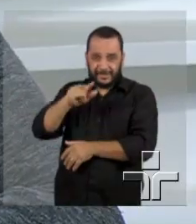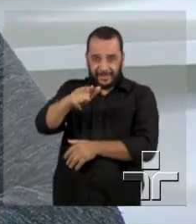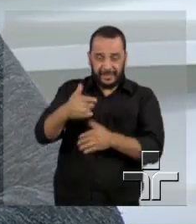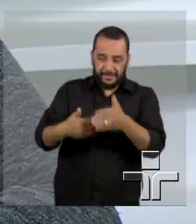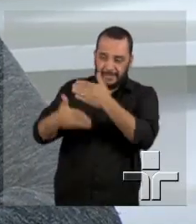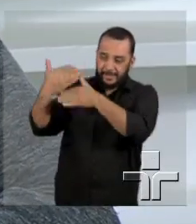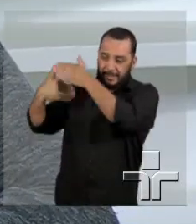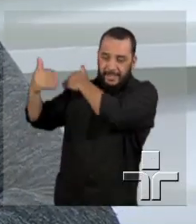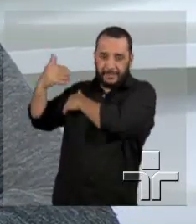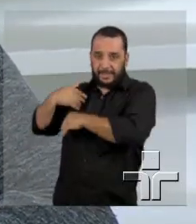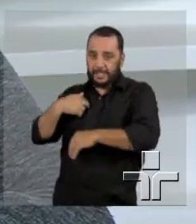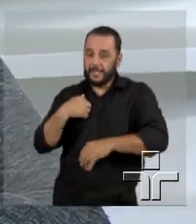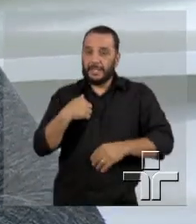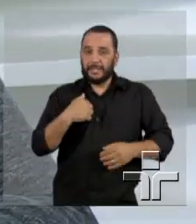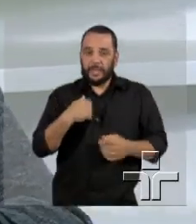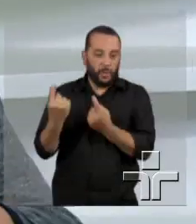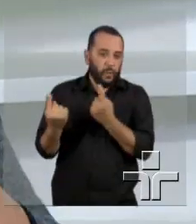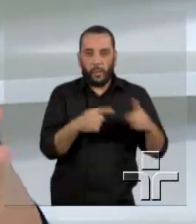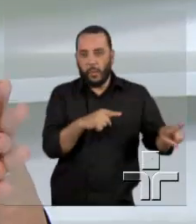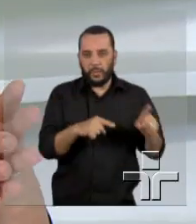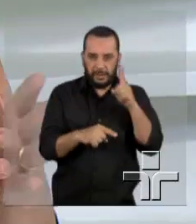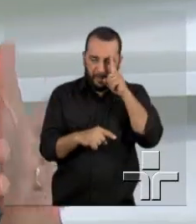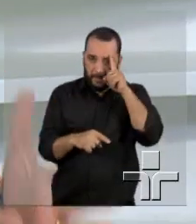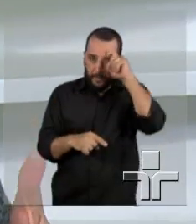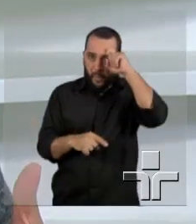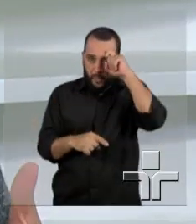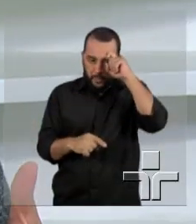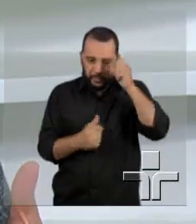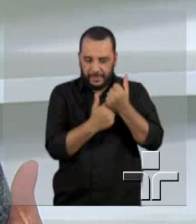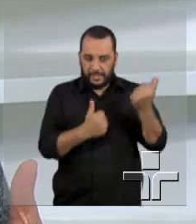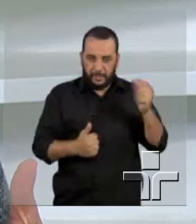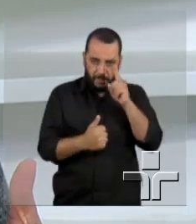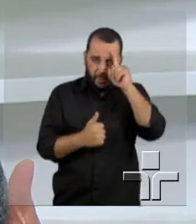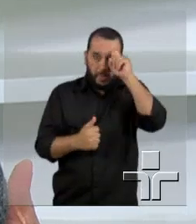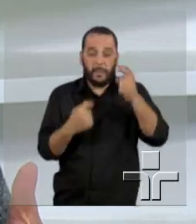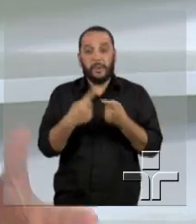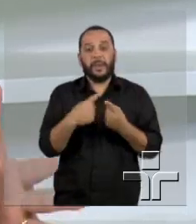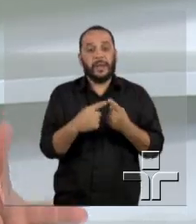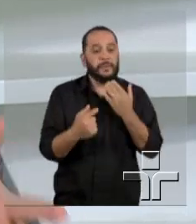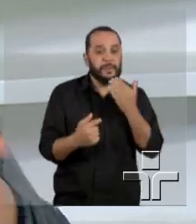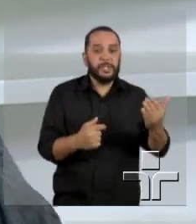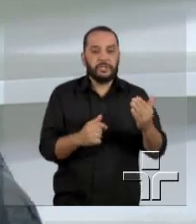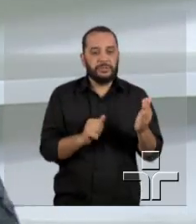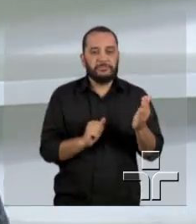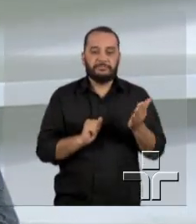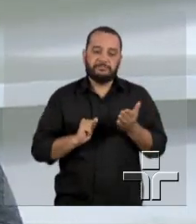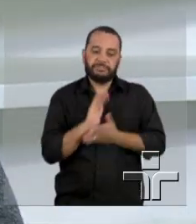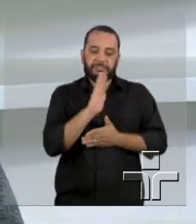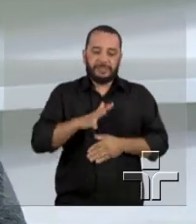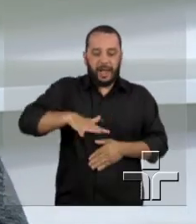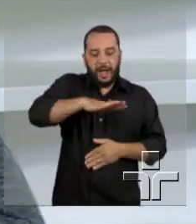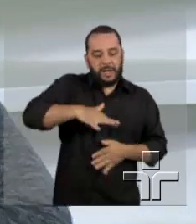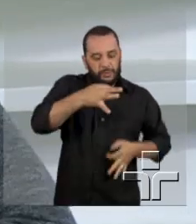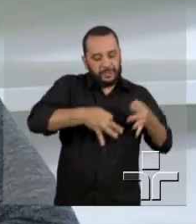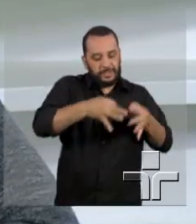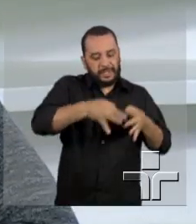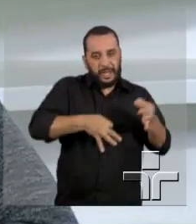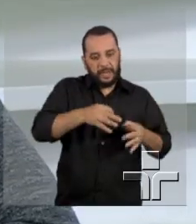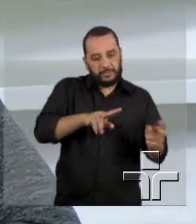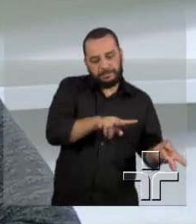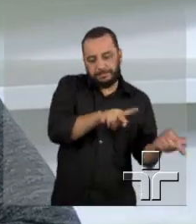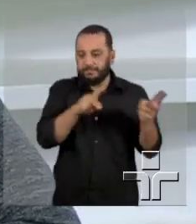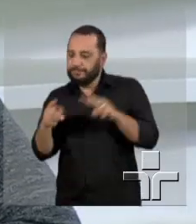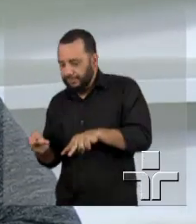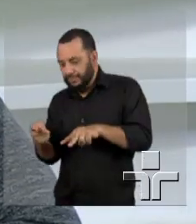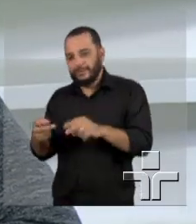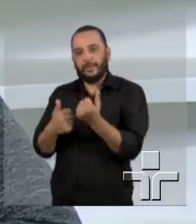criticou o ministro Sérgio Moro por ele ter pedido exoneração do judiciário e no momento seguinte já está aí de mala e